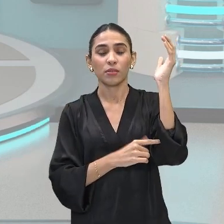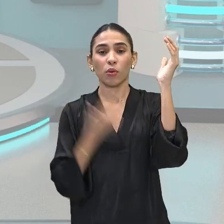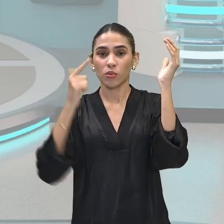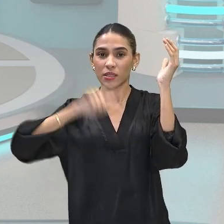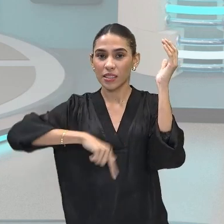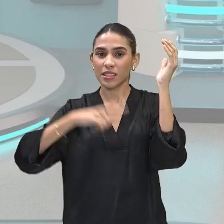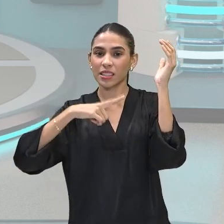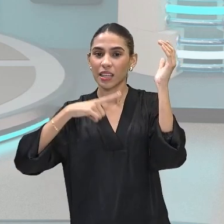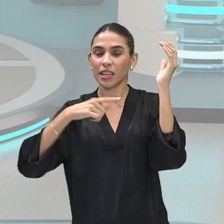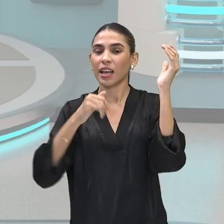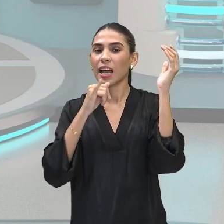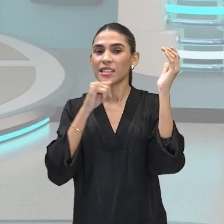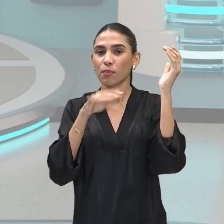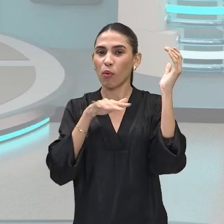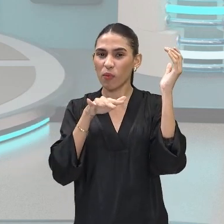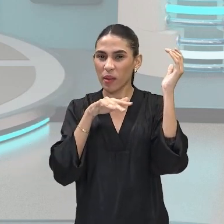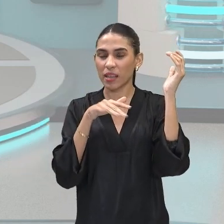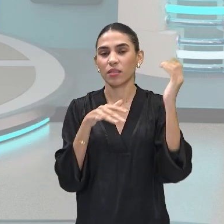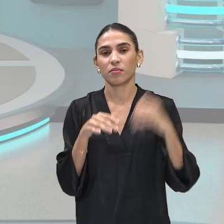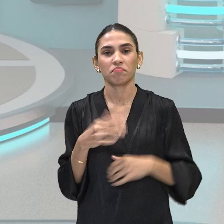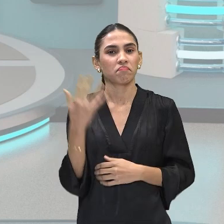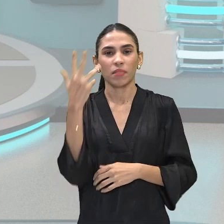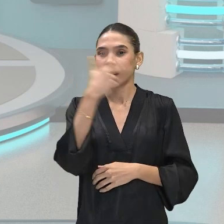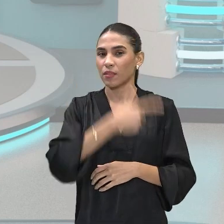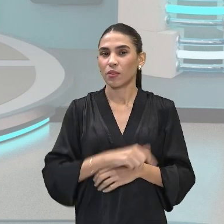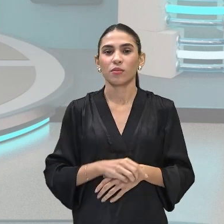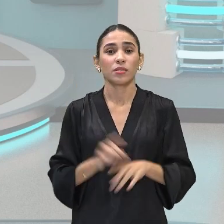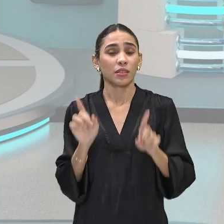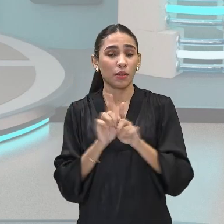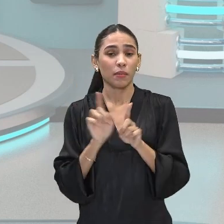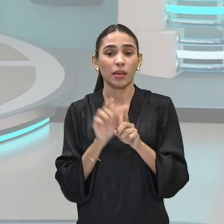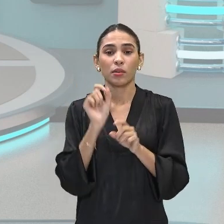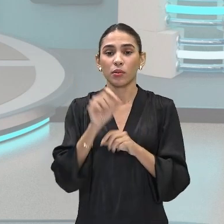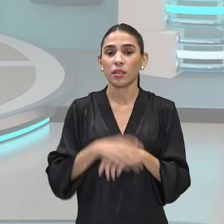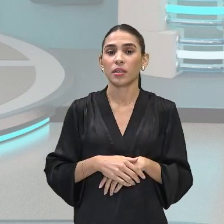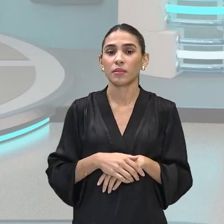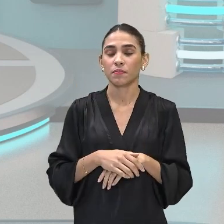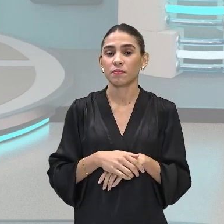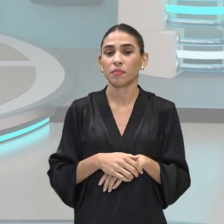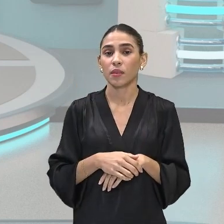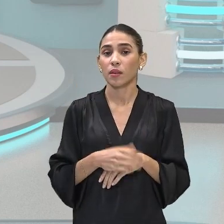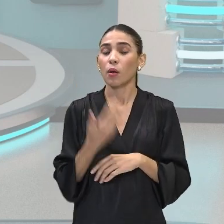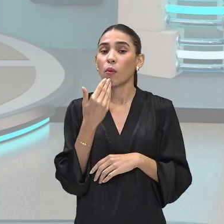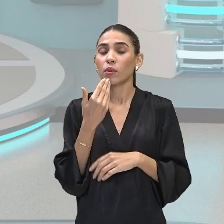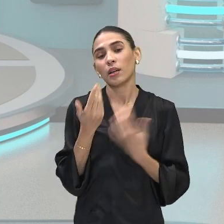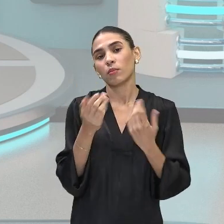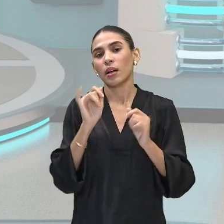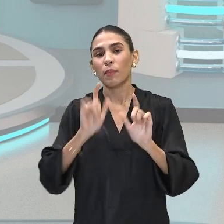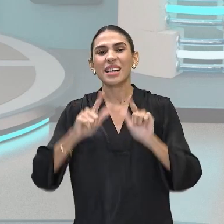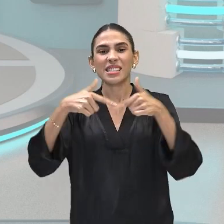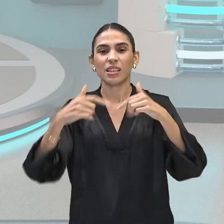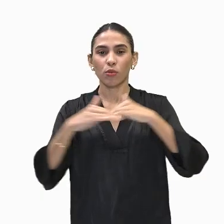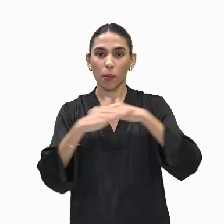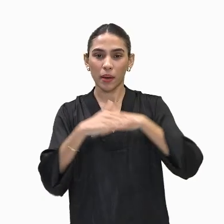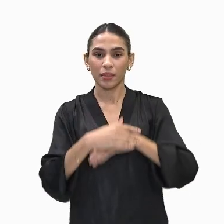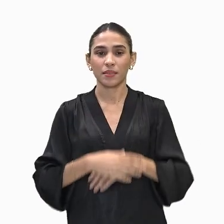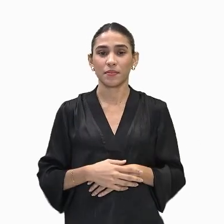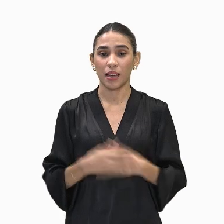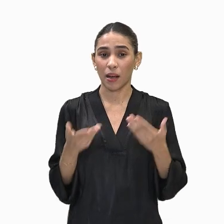ficam intervenções maravilhosas que fazem parte isso de uma intervenção urbana, que é o que a gente vai ver